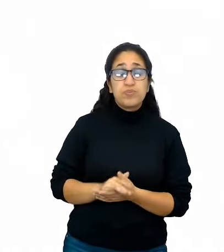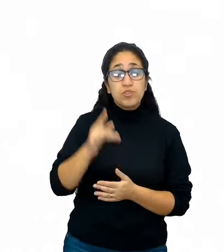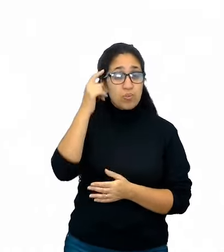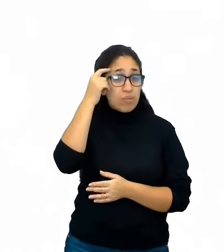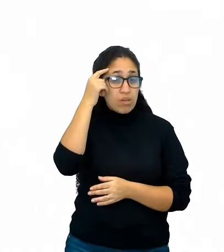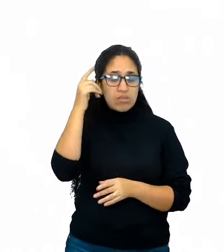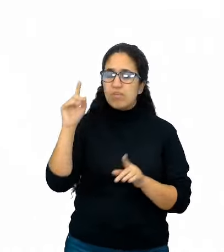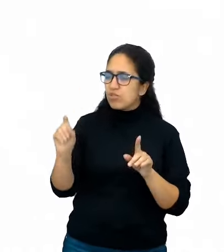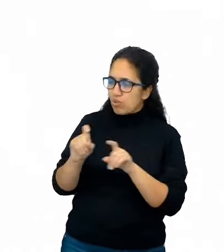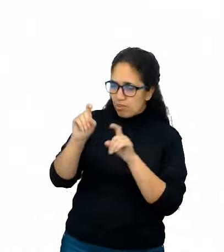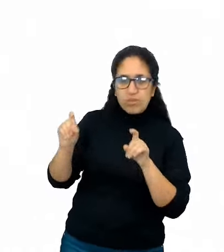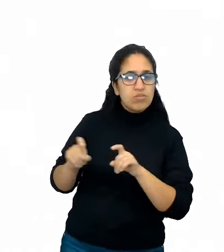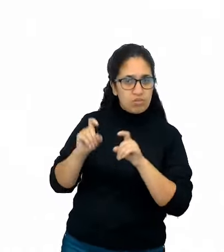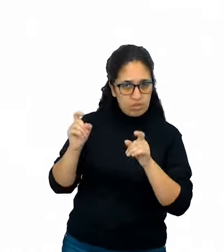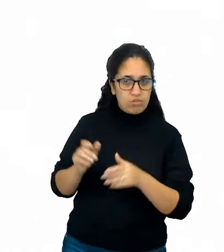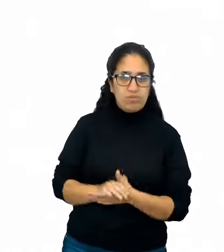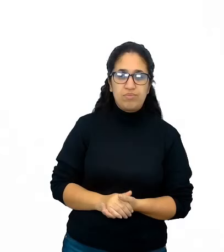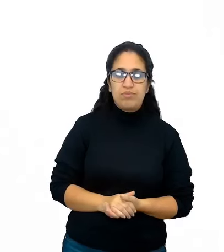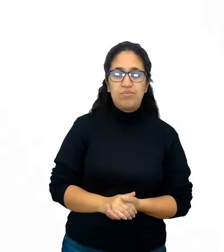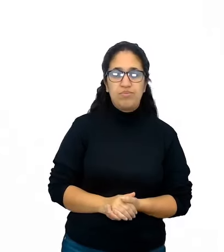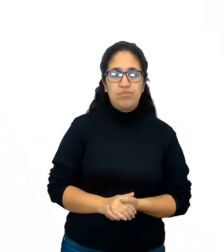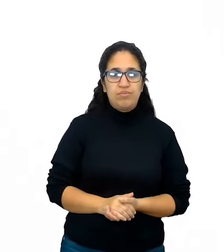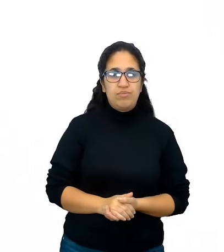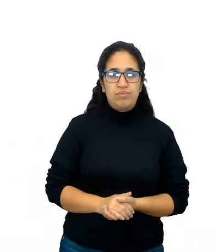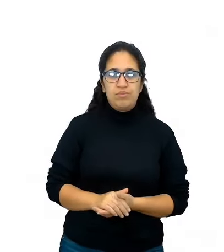do pensamento computacional.